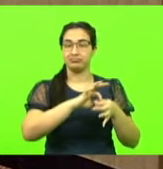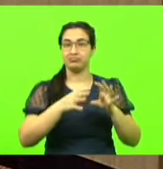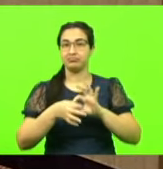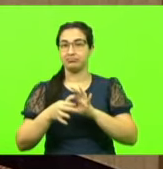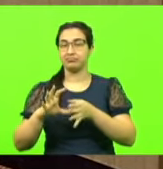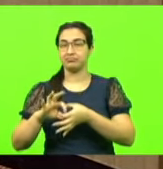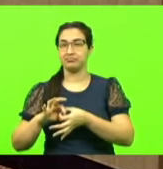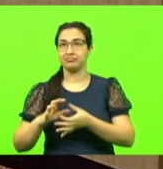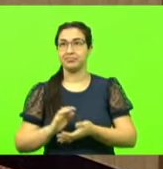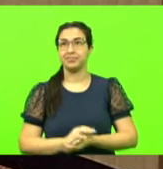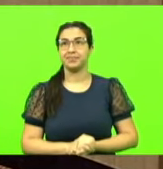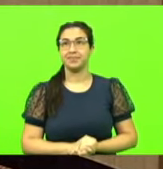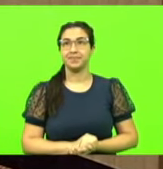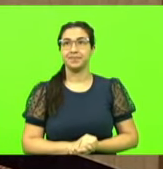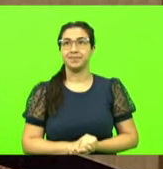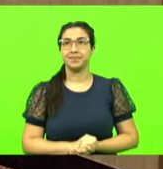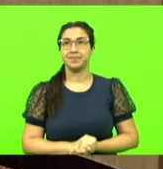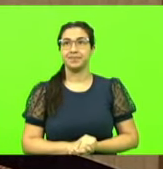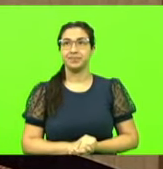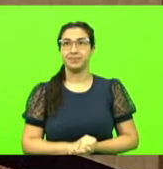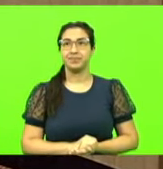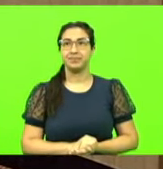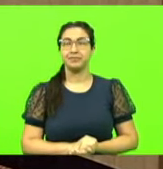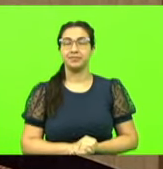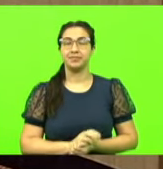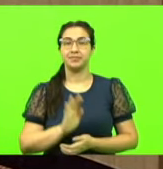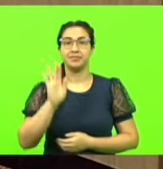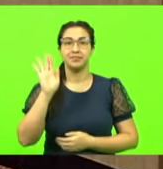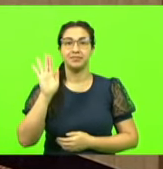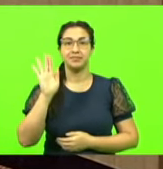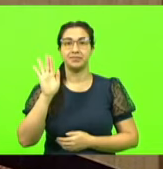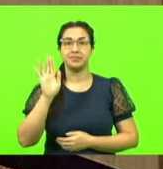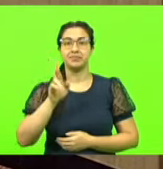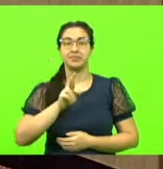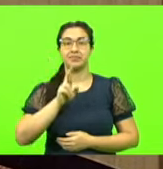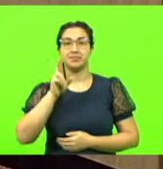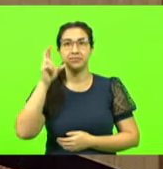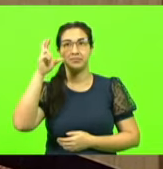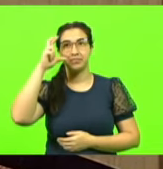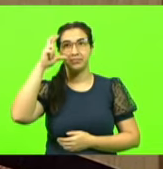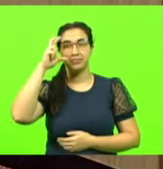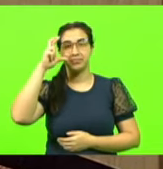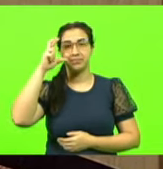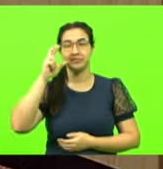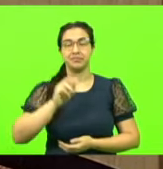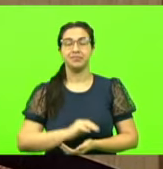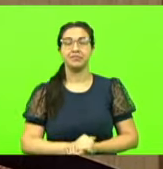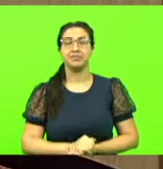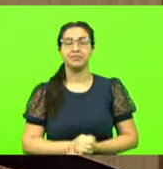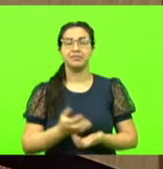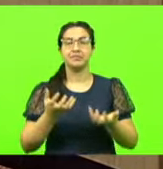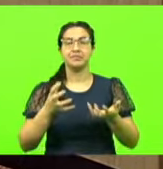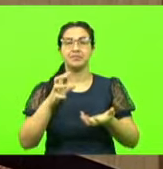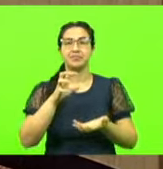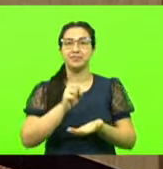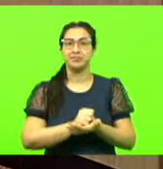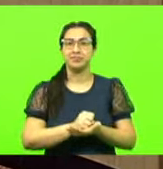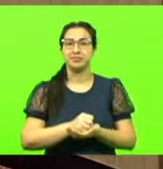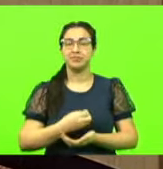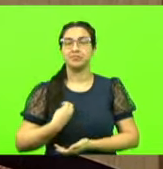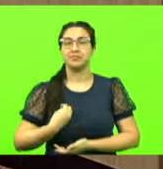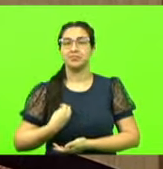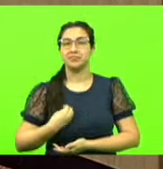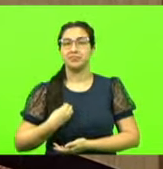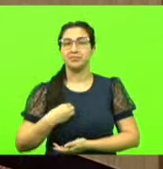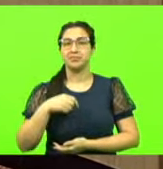Pela ordem, presidente. Pela ordem, deputado Ricardo Alba. Presidente, gostaria de registrar a presença no plenário